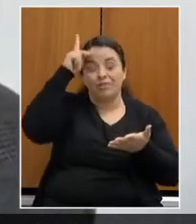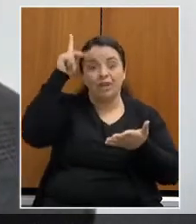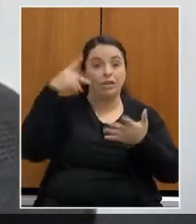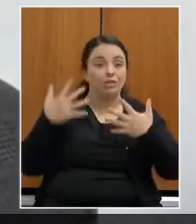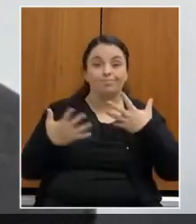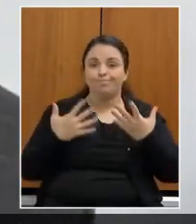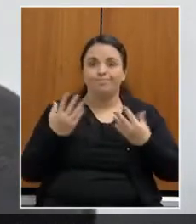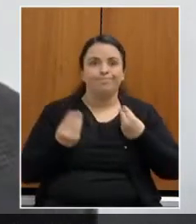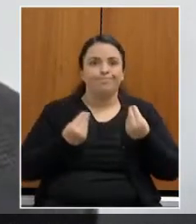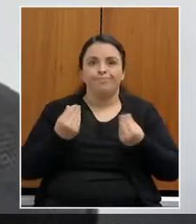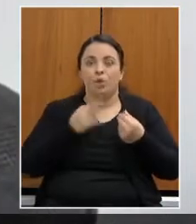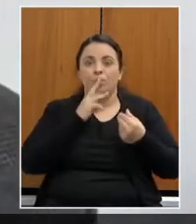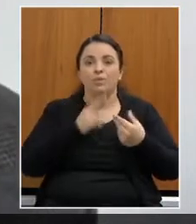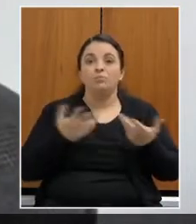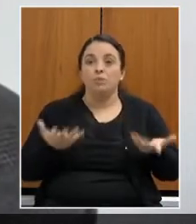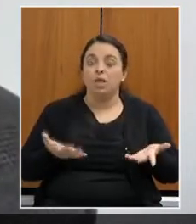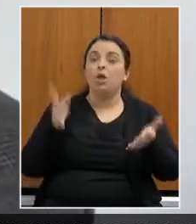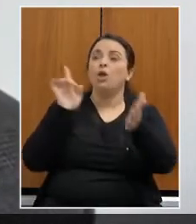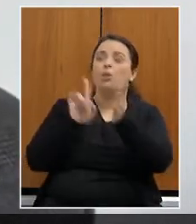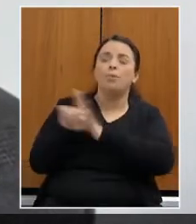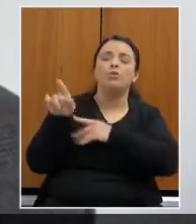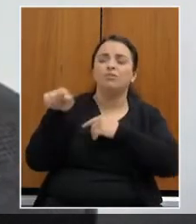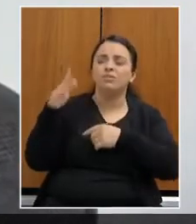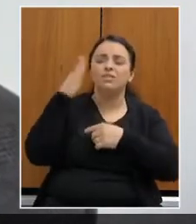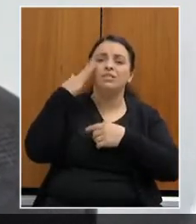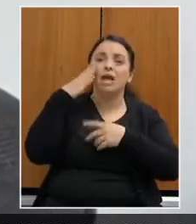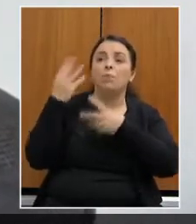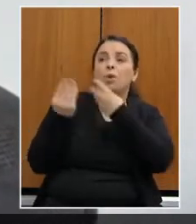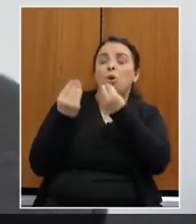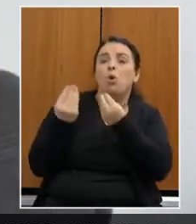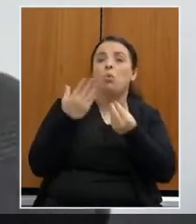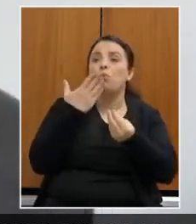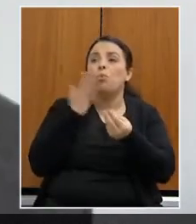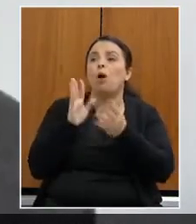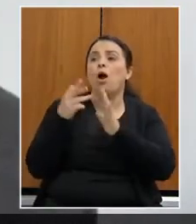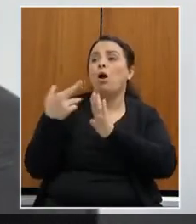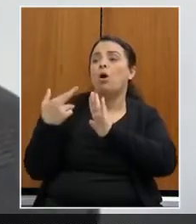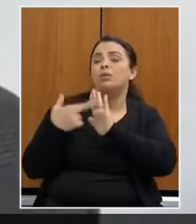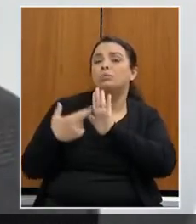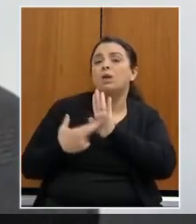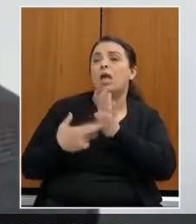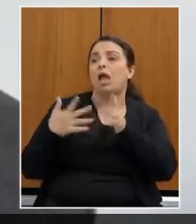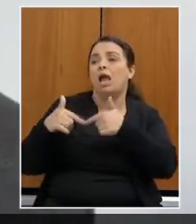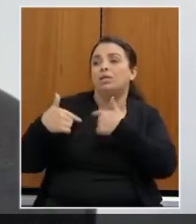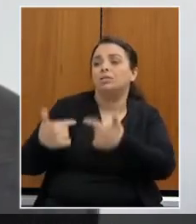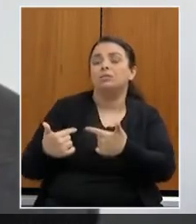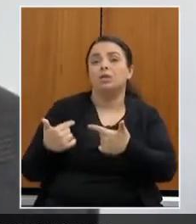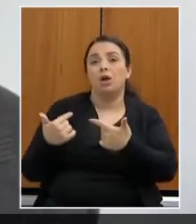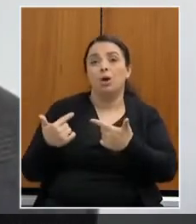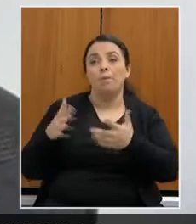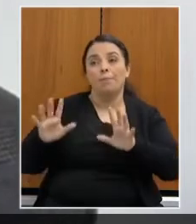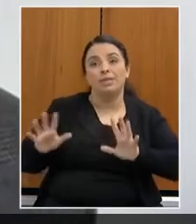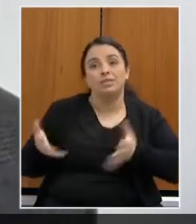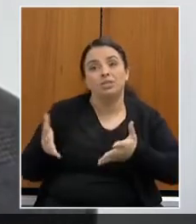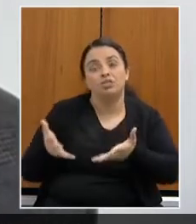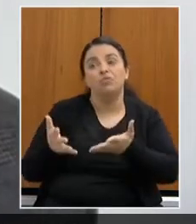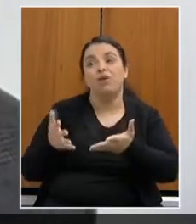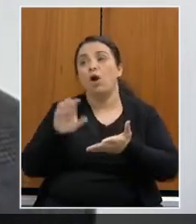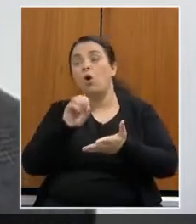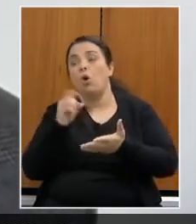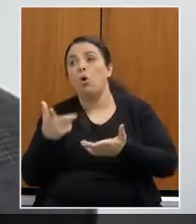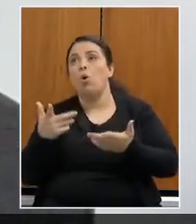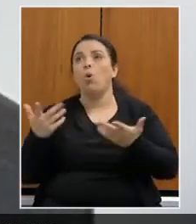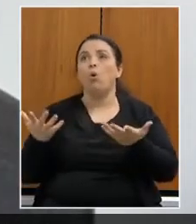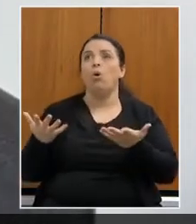saber do senhor o senhor tem ciência disso e quais são as medidas sendo tomadas ou para incentivar ou para